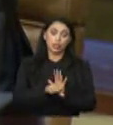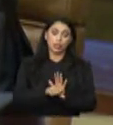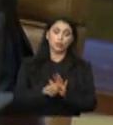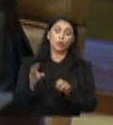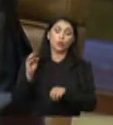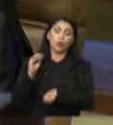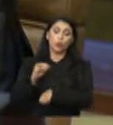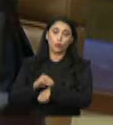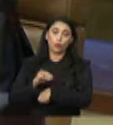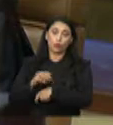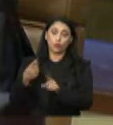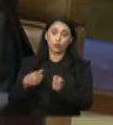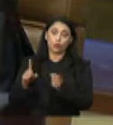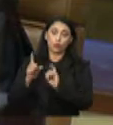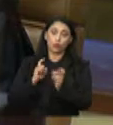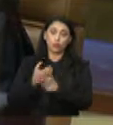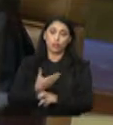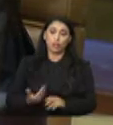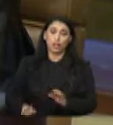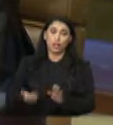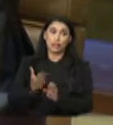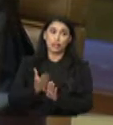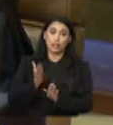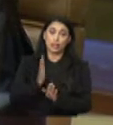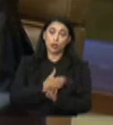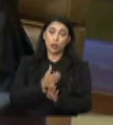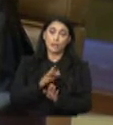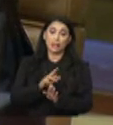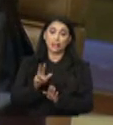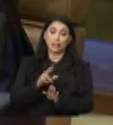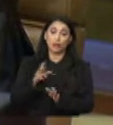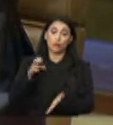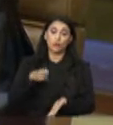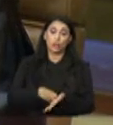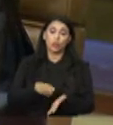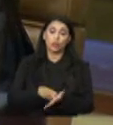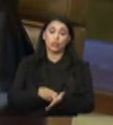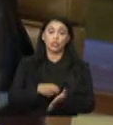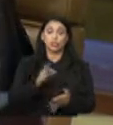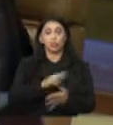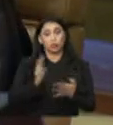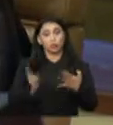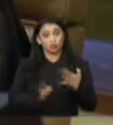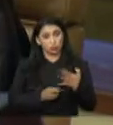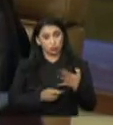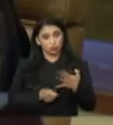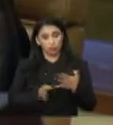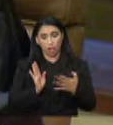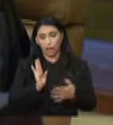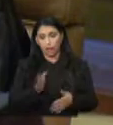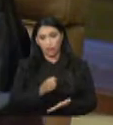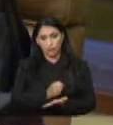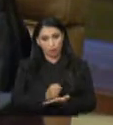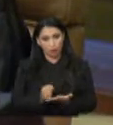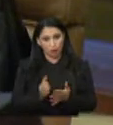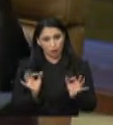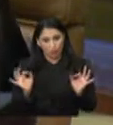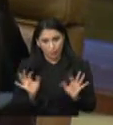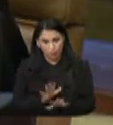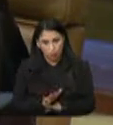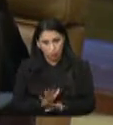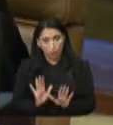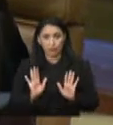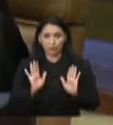culposos praticados na vigência do anterior porém sem condenação transitar julgar portanto que voz silêncio